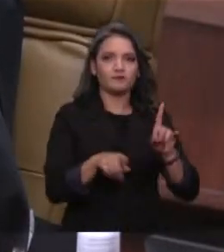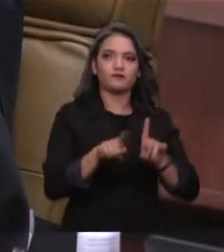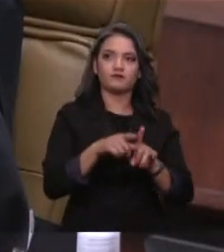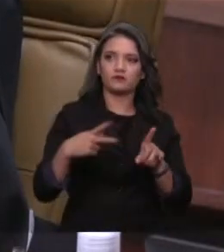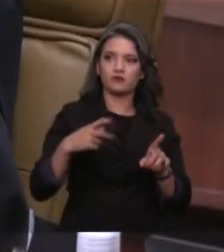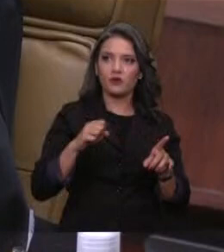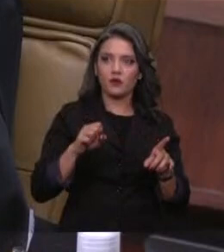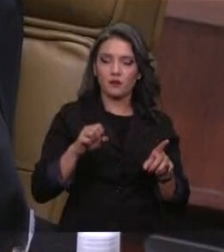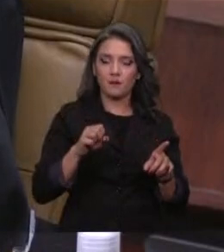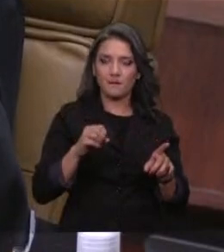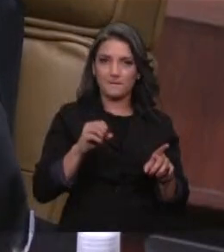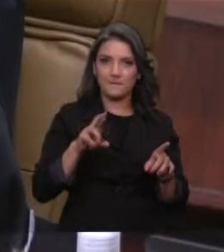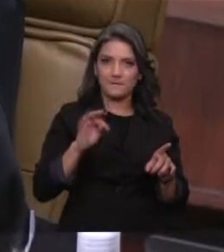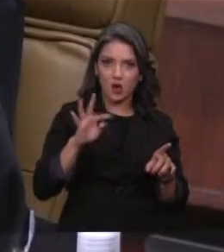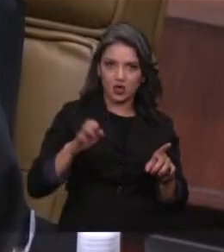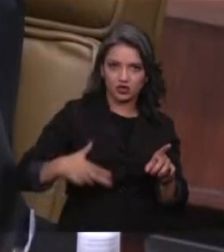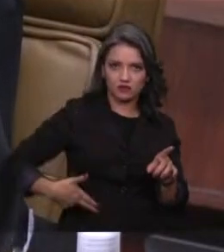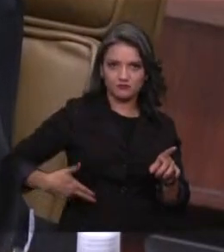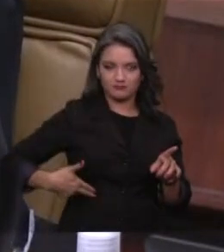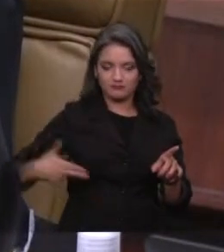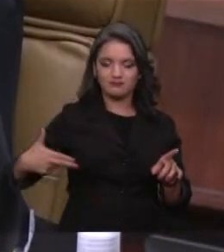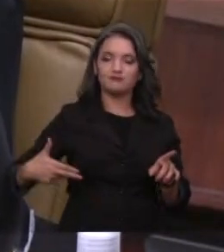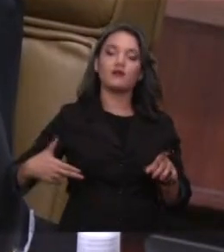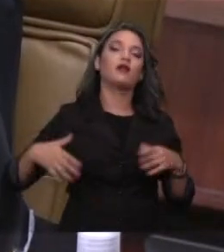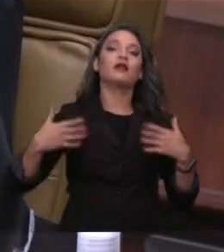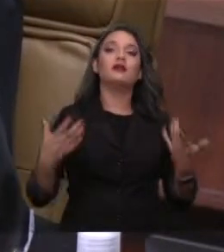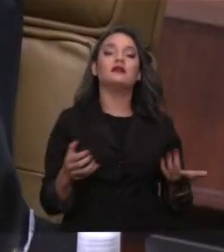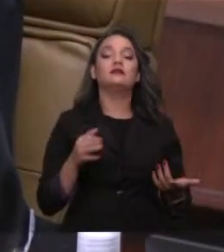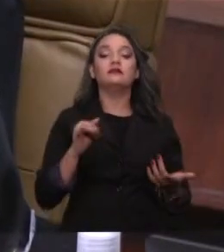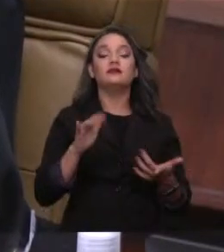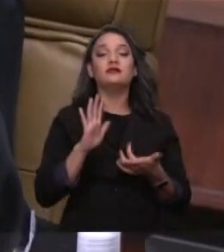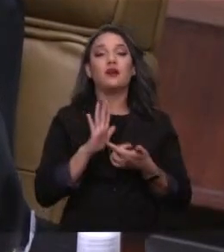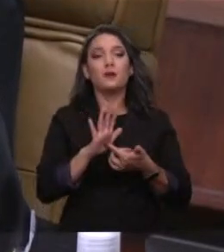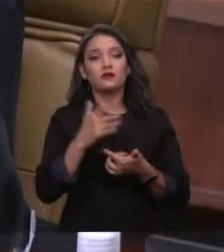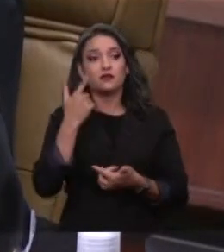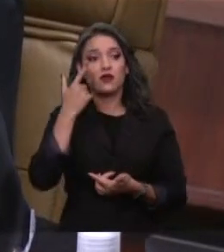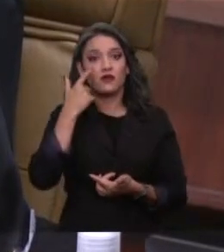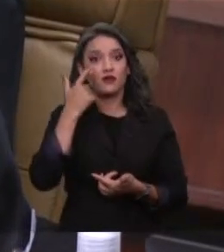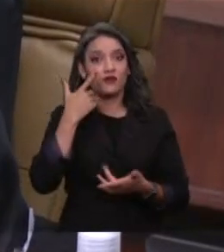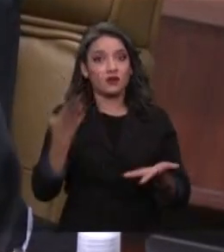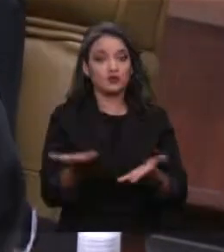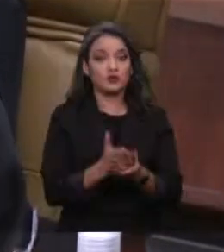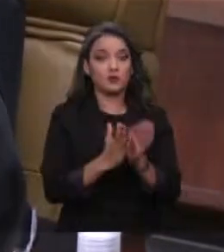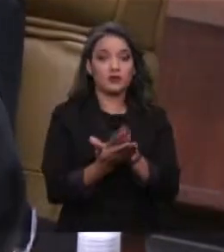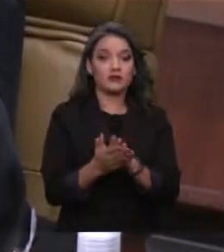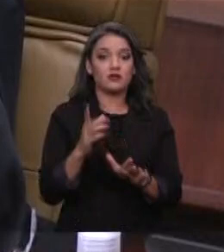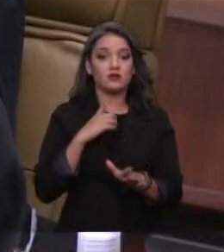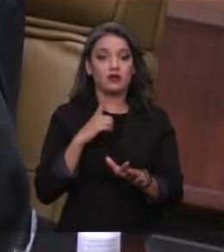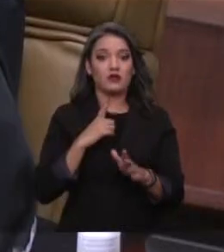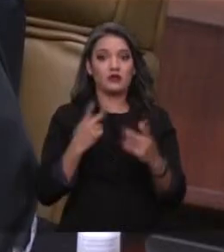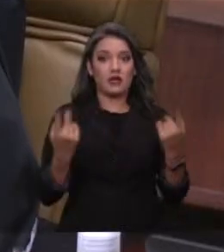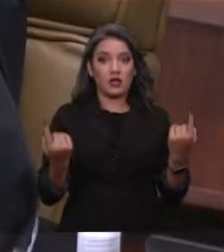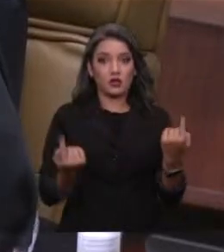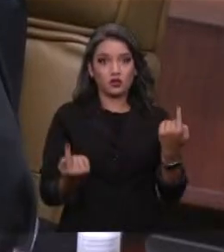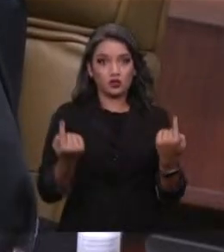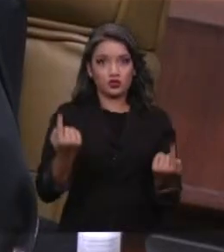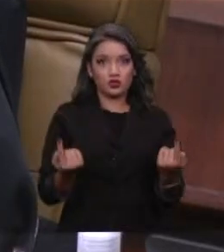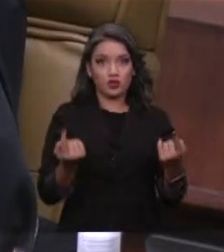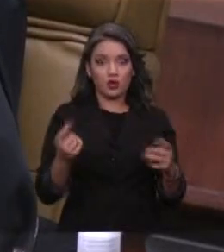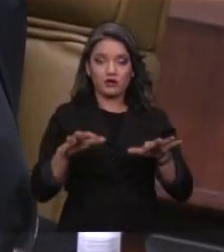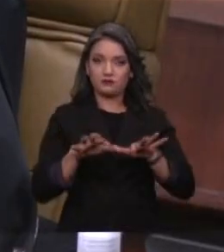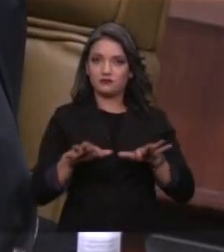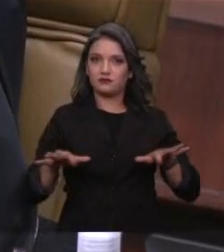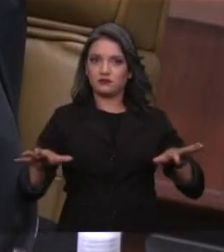porte ilegal de arma de fogo, caso reste demonstrada nos autos a autonomia das condutas.